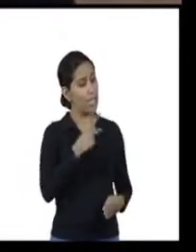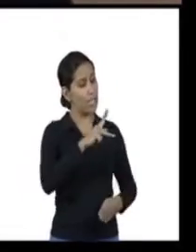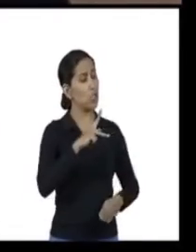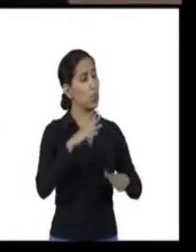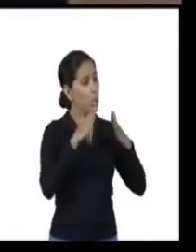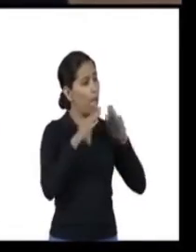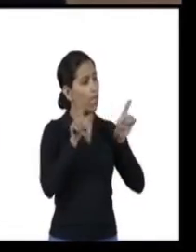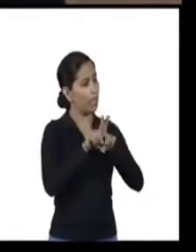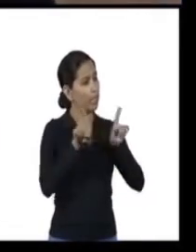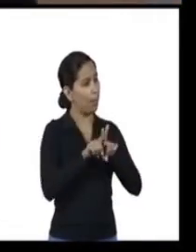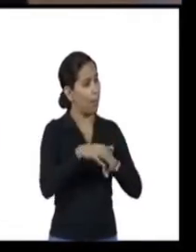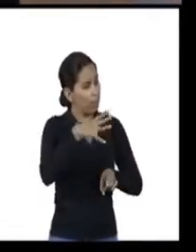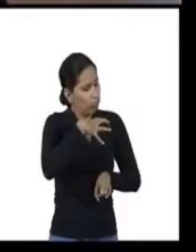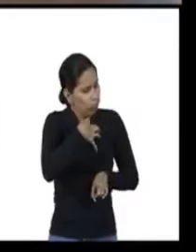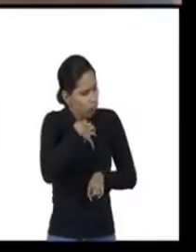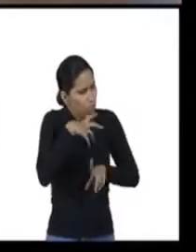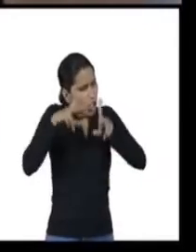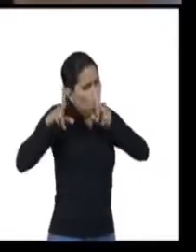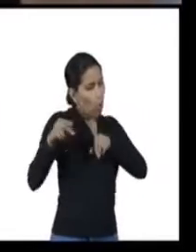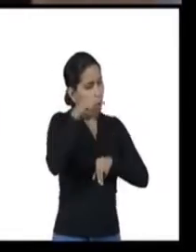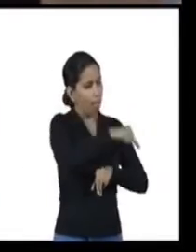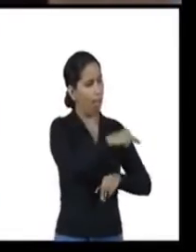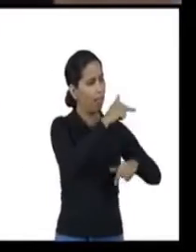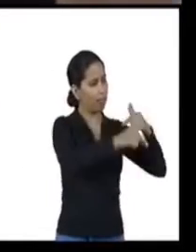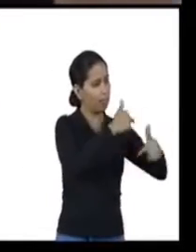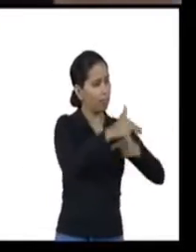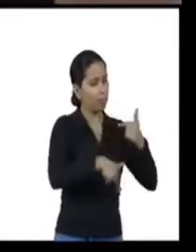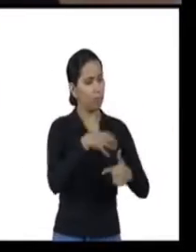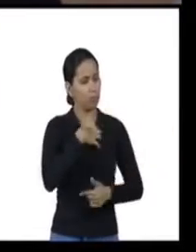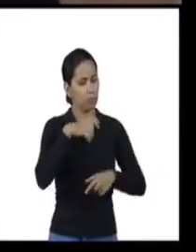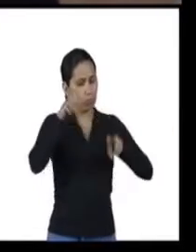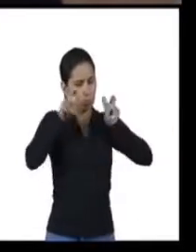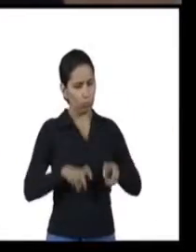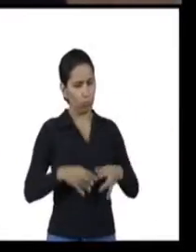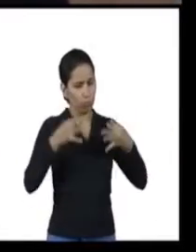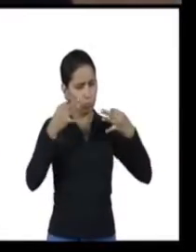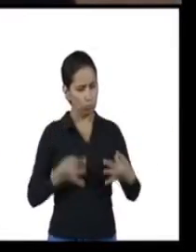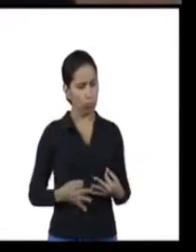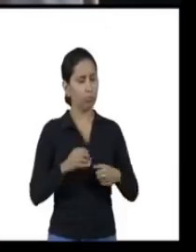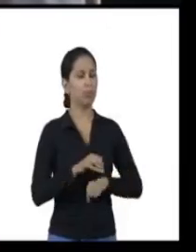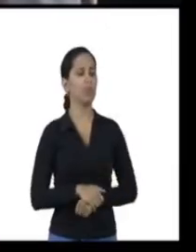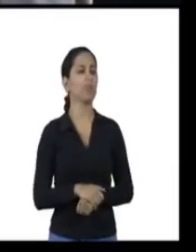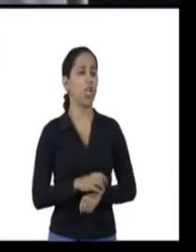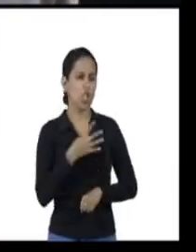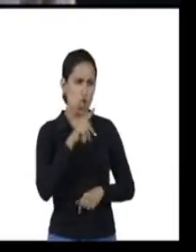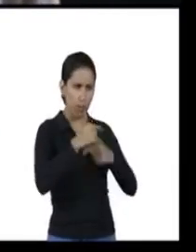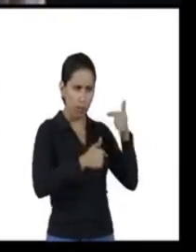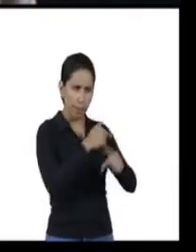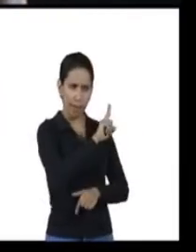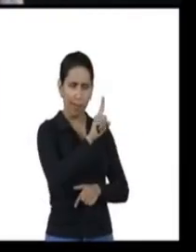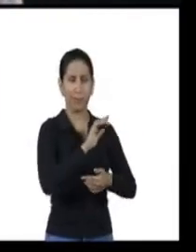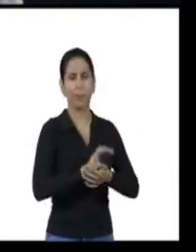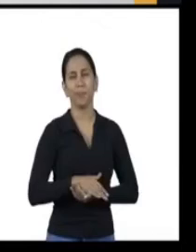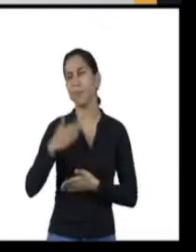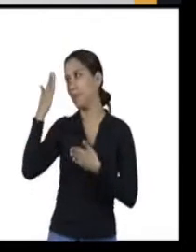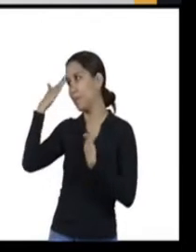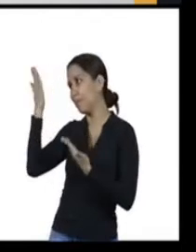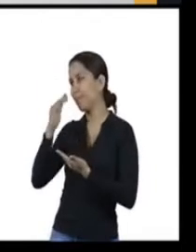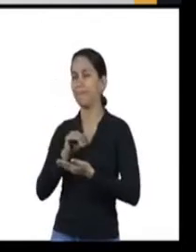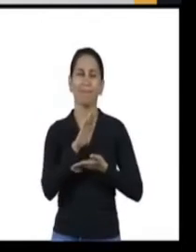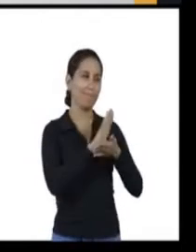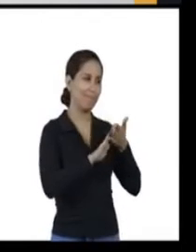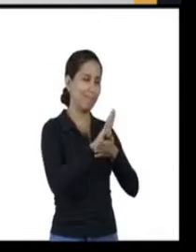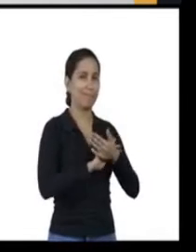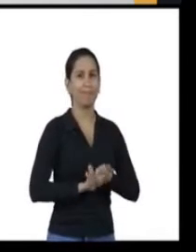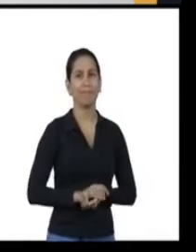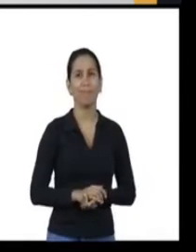uma atividade de escritório. É um cuidado a longo prazo. A longo prazo, com certeza. É para o dia a dia, não só para o trabalho. Perfeito. Muito obrigado, Rosa. Por nada. Não